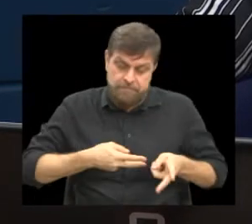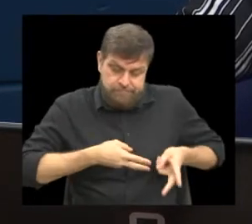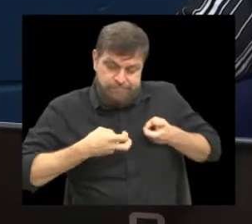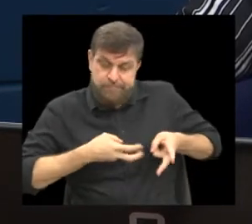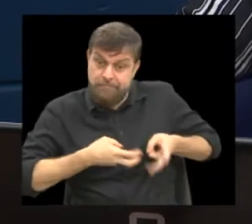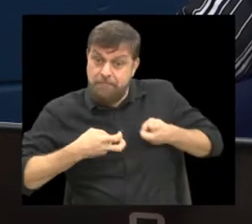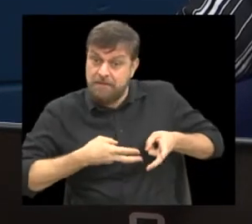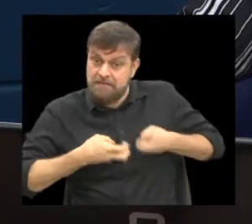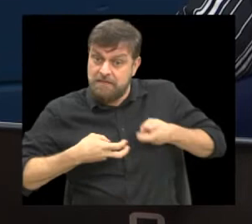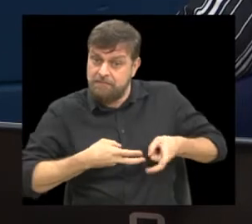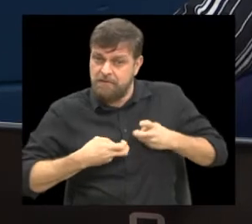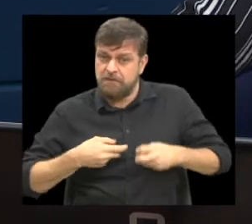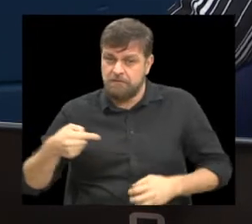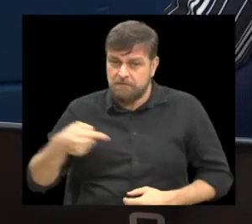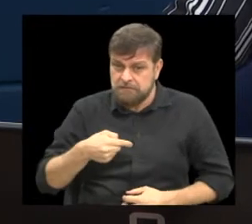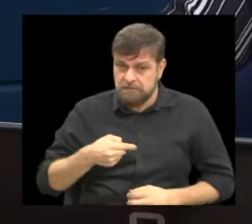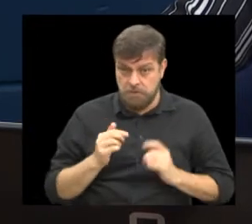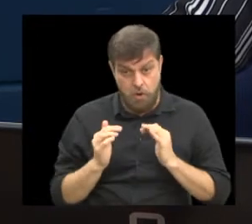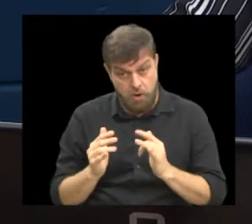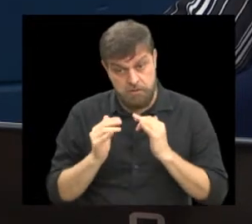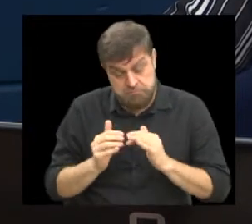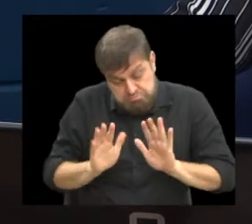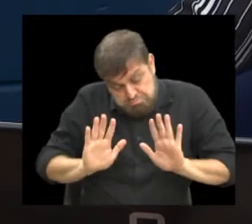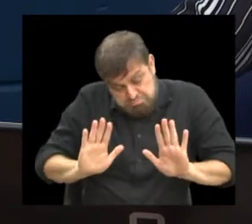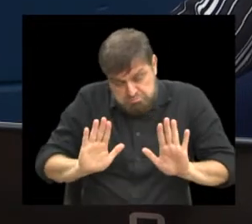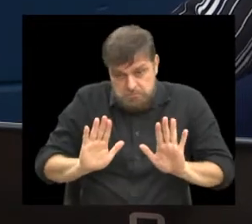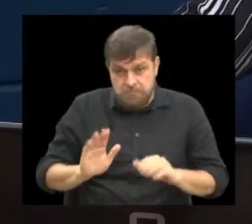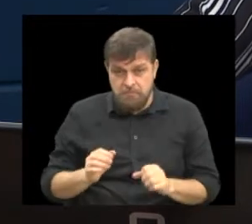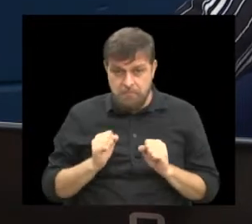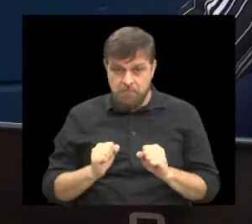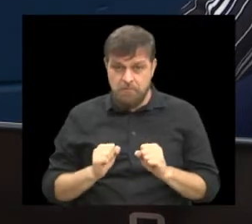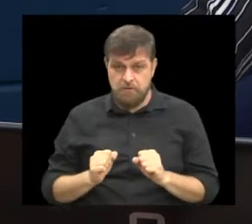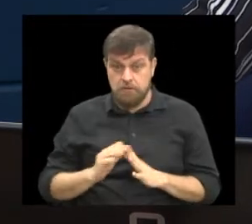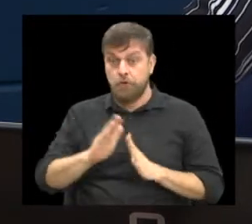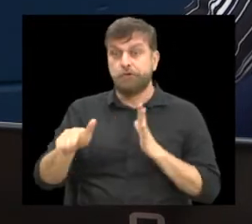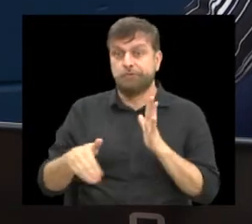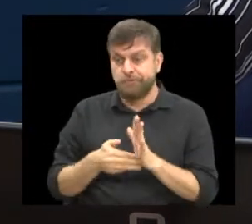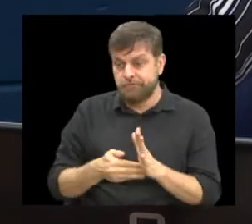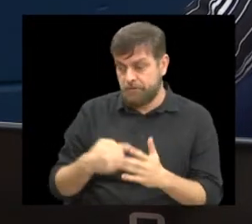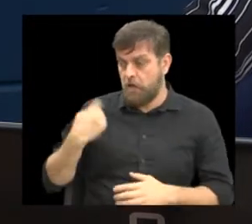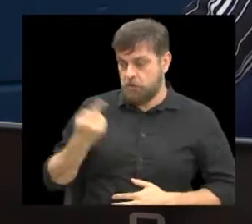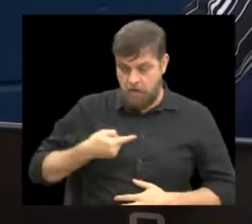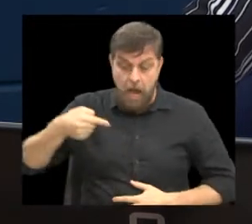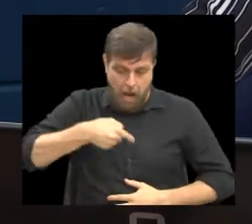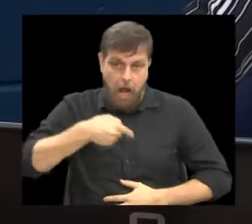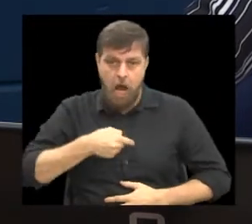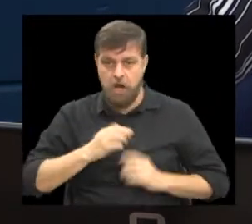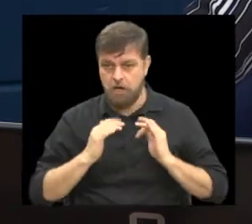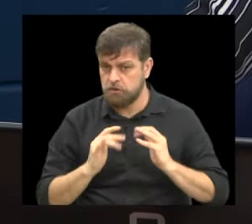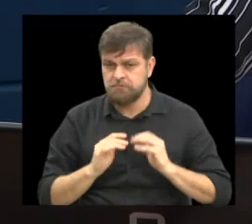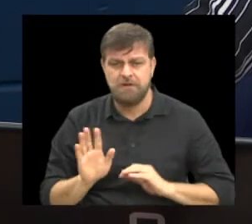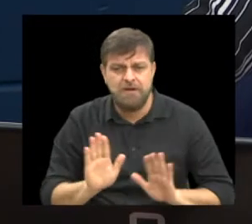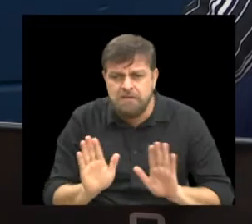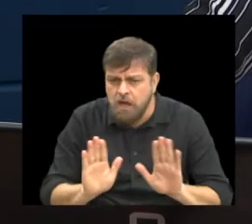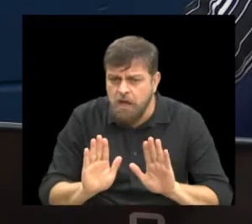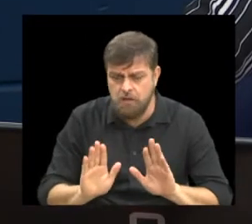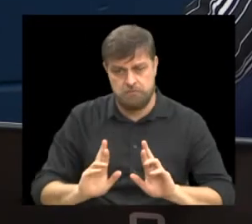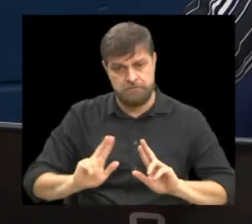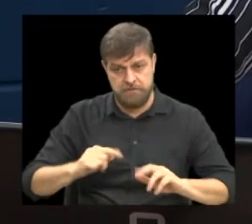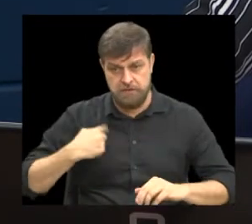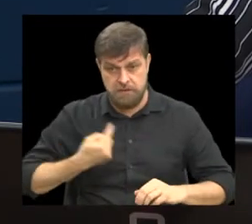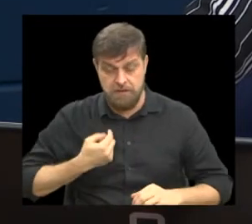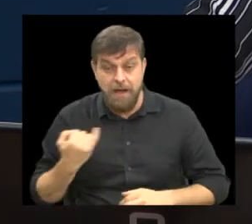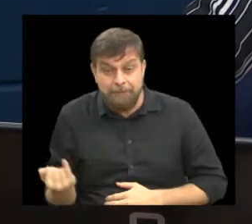aparecendo. Necessariamente autismo? Não. Porque, senão, daqui a pouco, a gente está dando um diagnóstico rapidinho. Não é isso. Tá? Então,